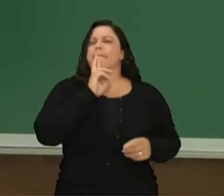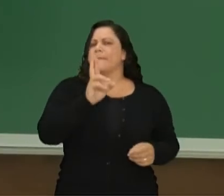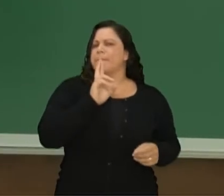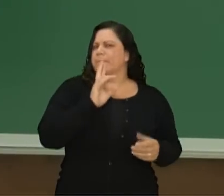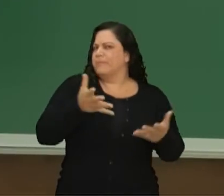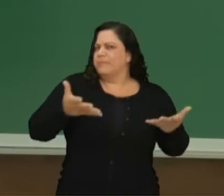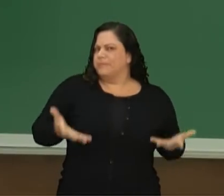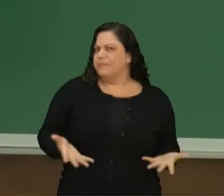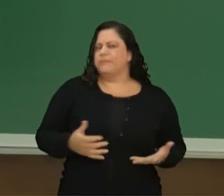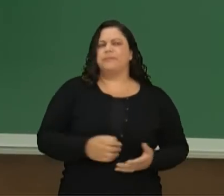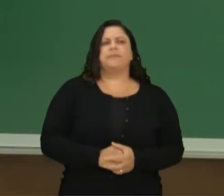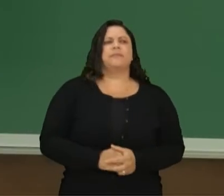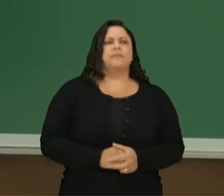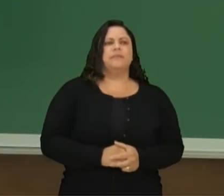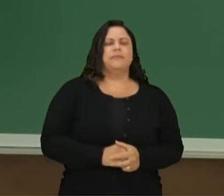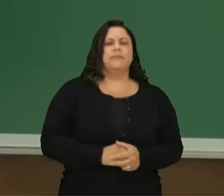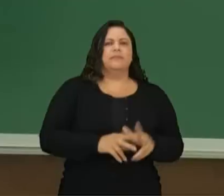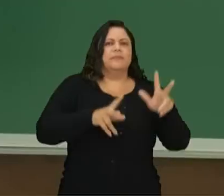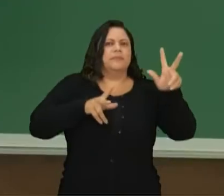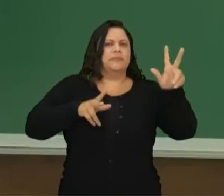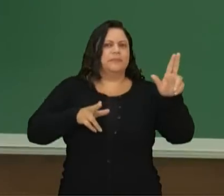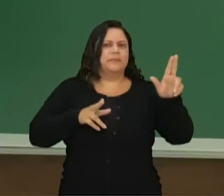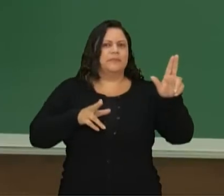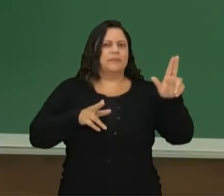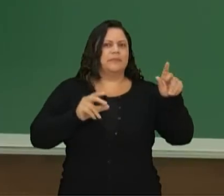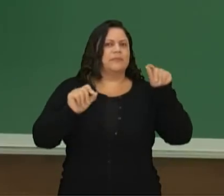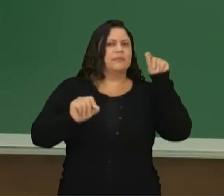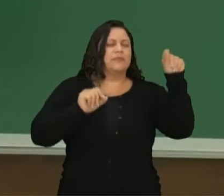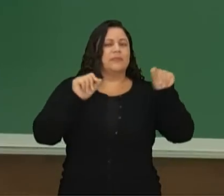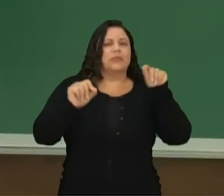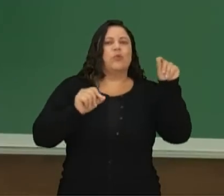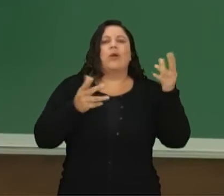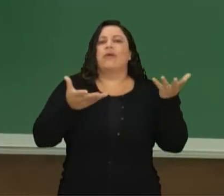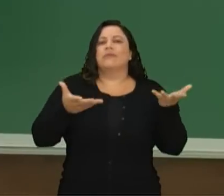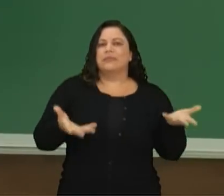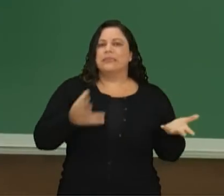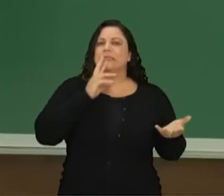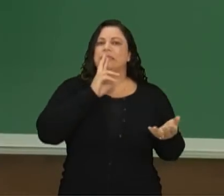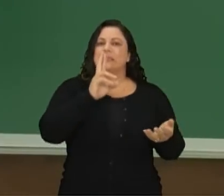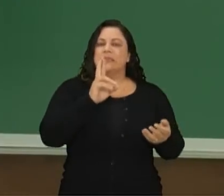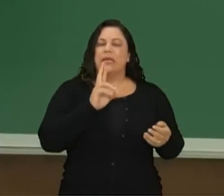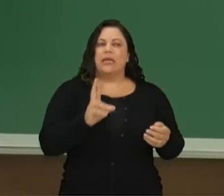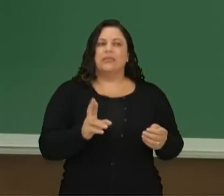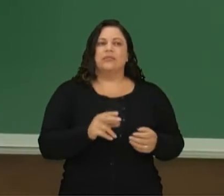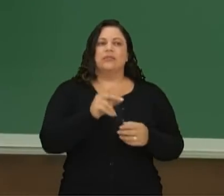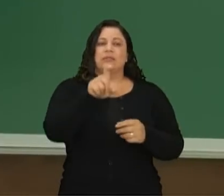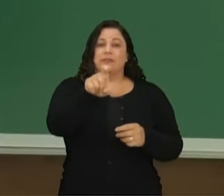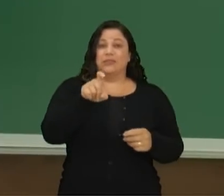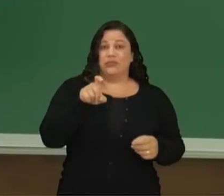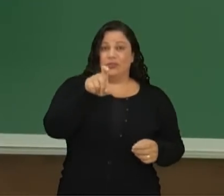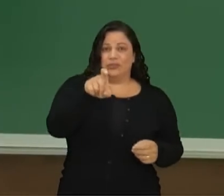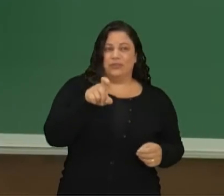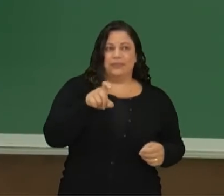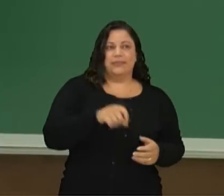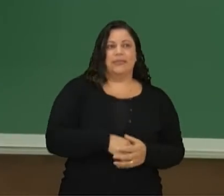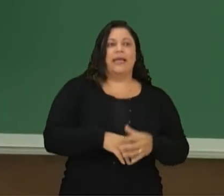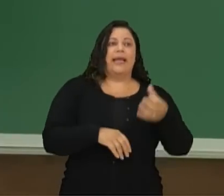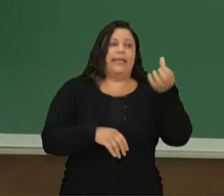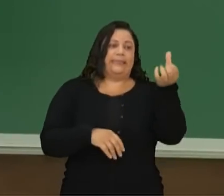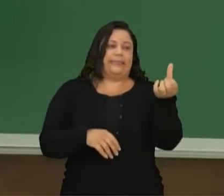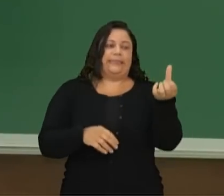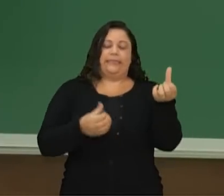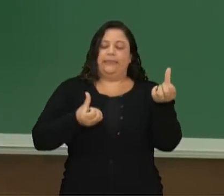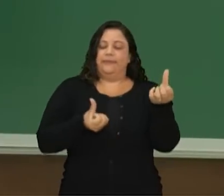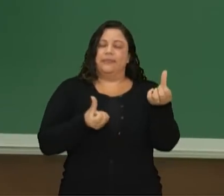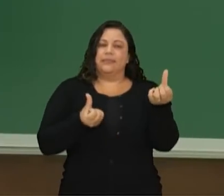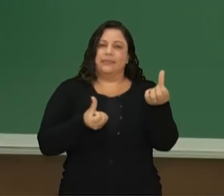Eu tenho uma igualdade. Igualdade nós resolvemos em x. Então, 6 vezes 6